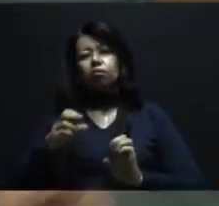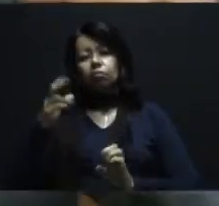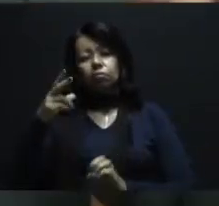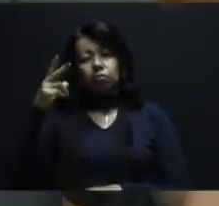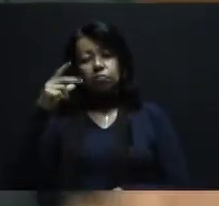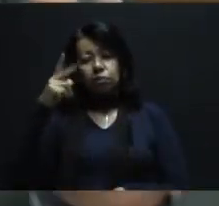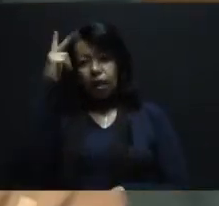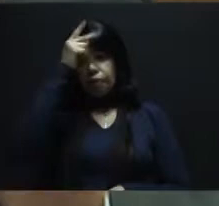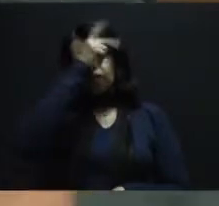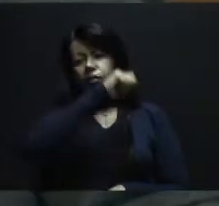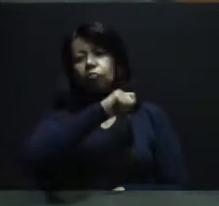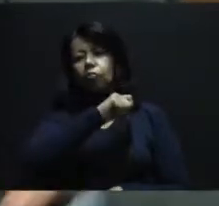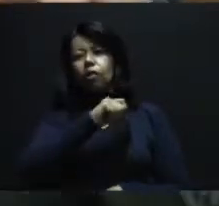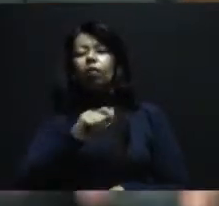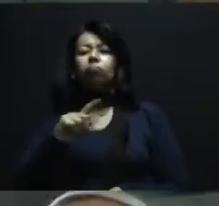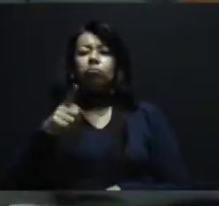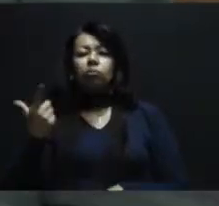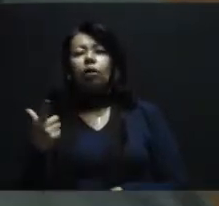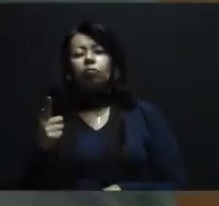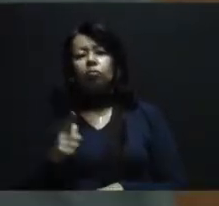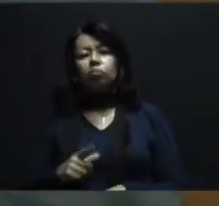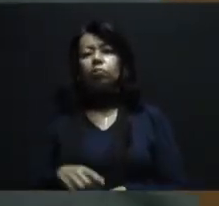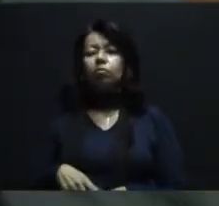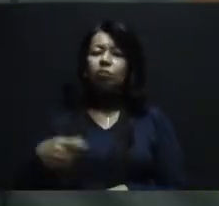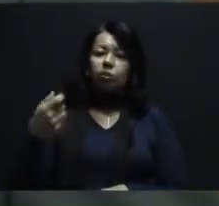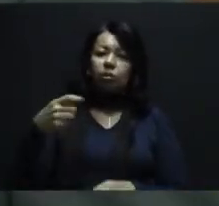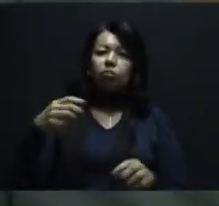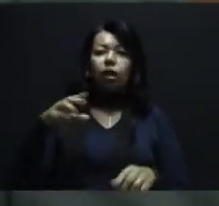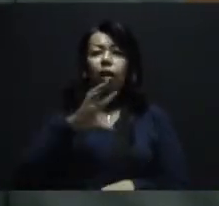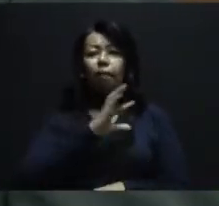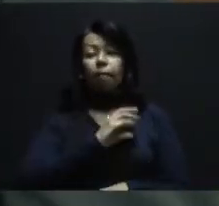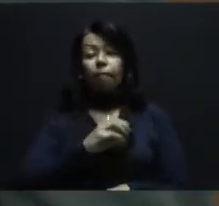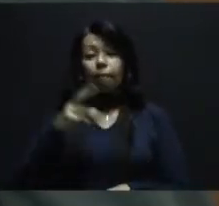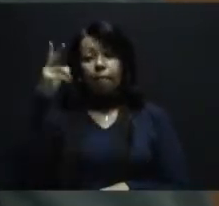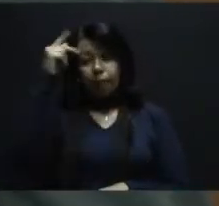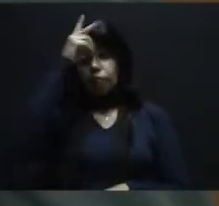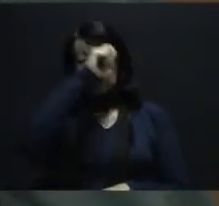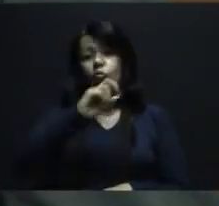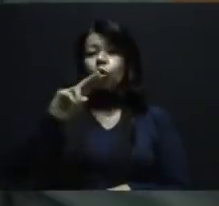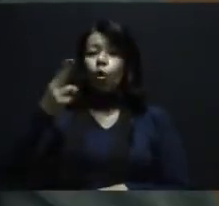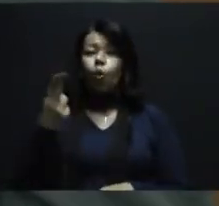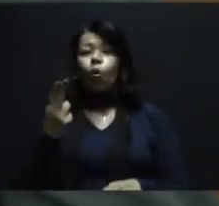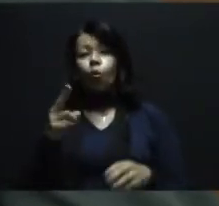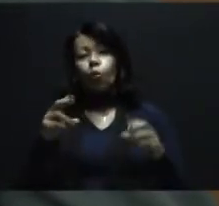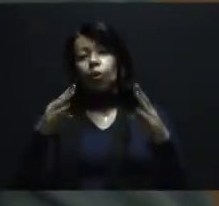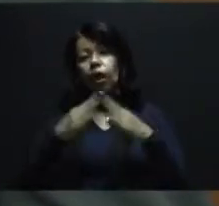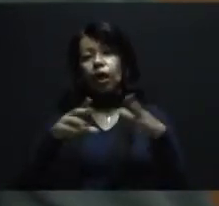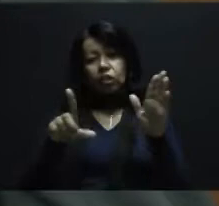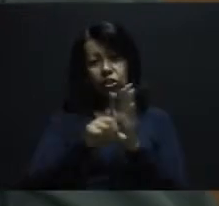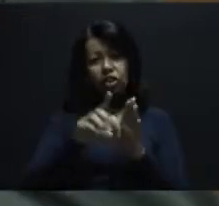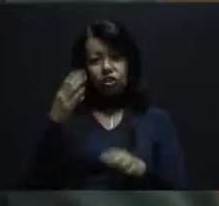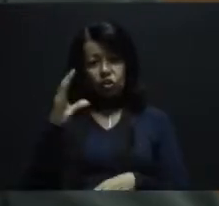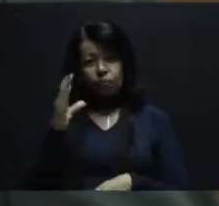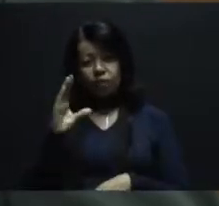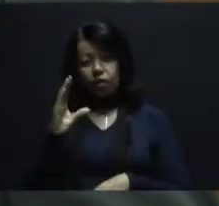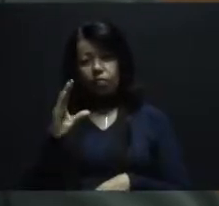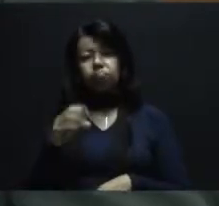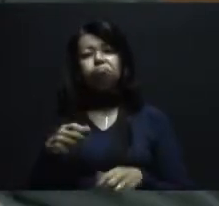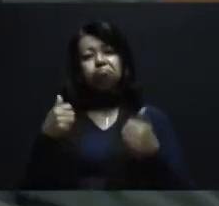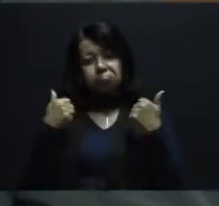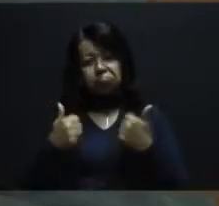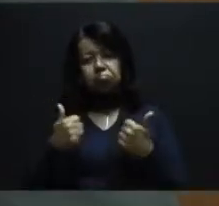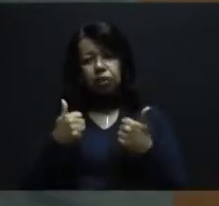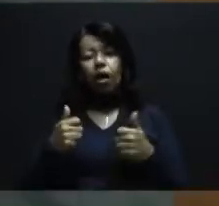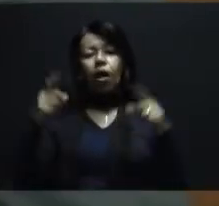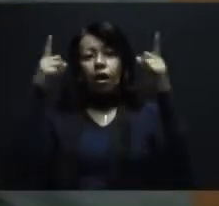pegar cargo comissionado seja na câmara ou na prefeitura de cubatão tão pra nós é uma maravilha porque assim hoje eu pensei que não a